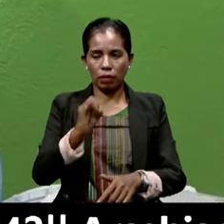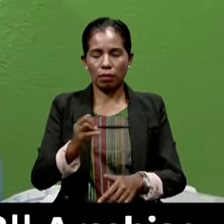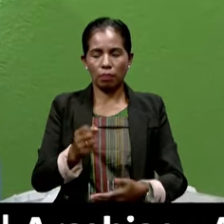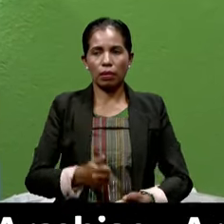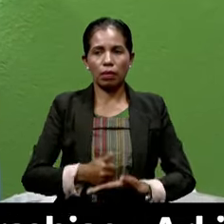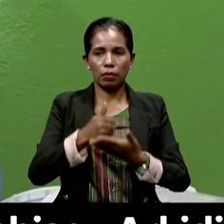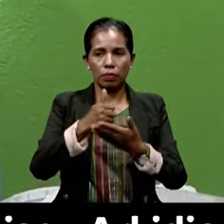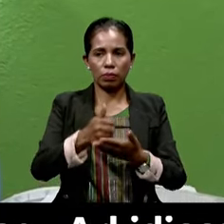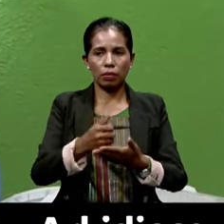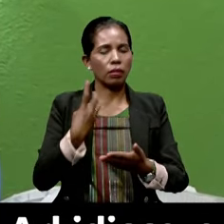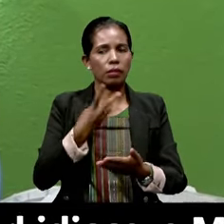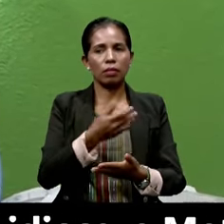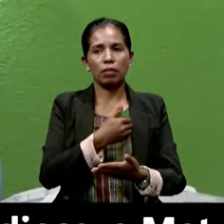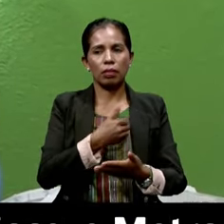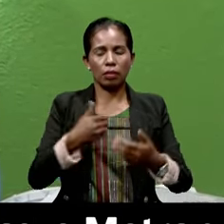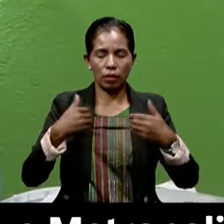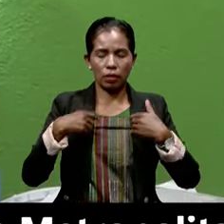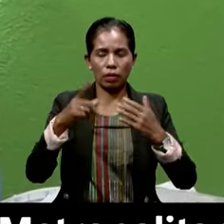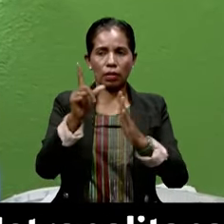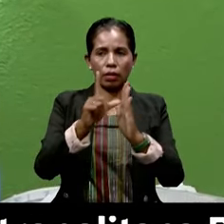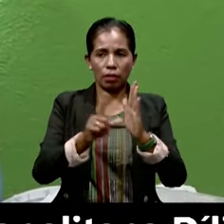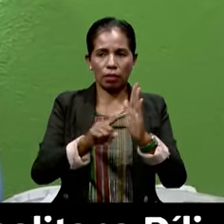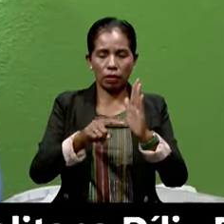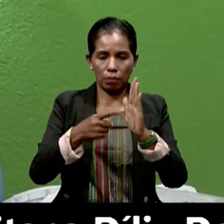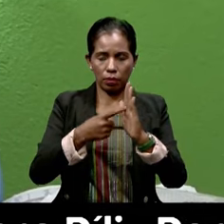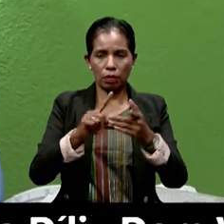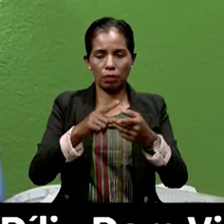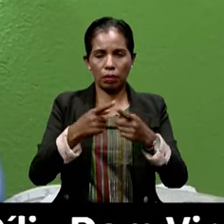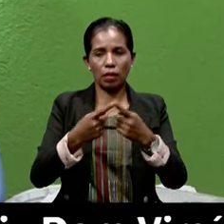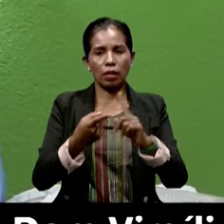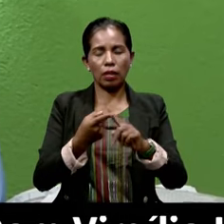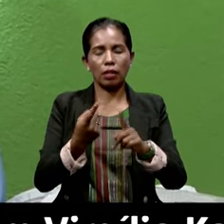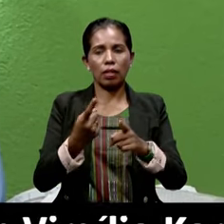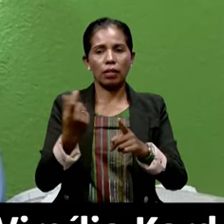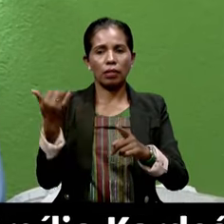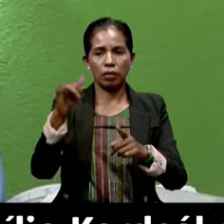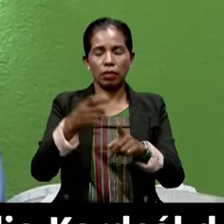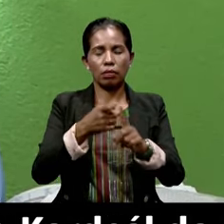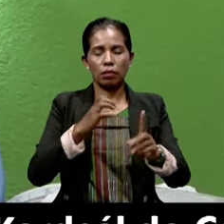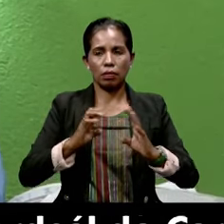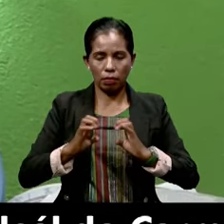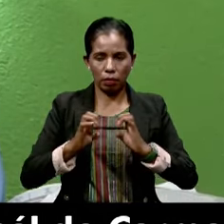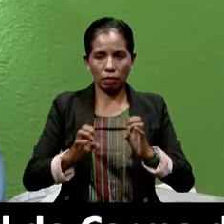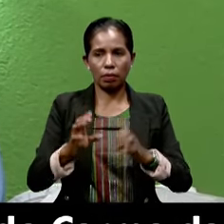né também te sirva o lei nem me começa colega sirva sem presença começa consciência